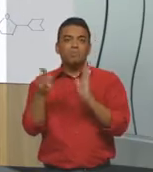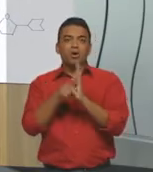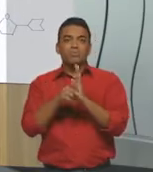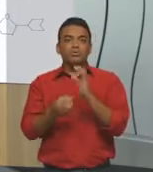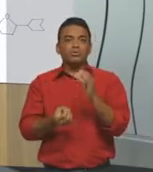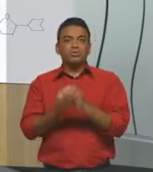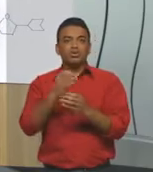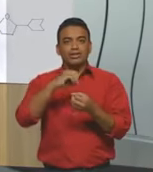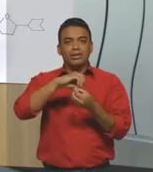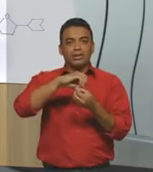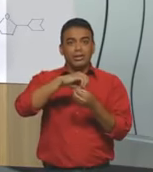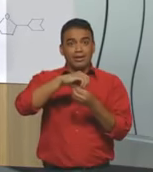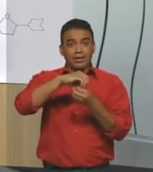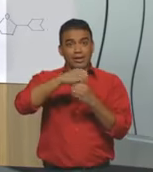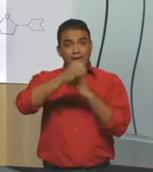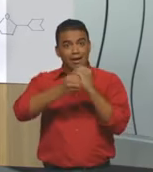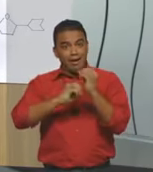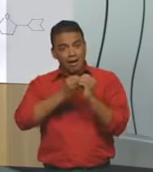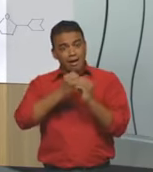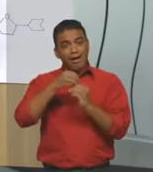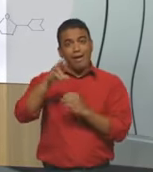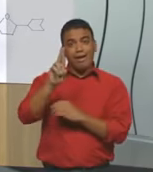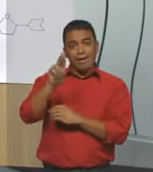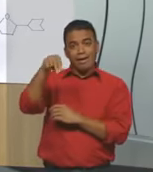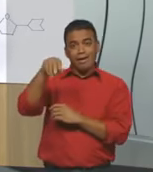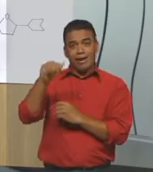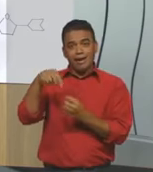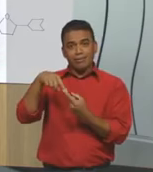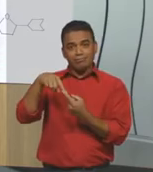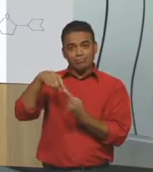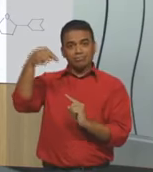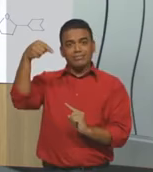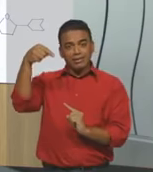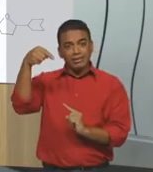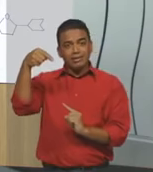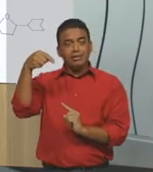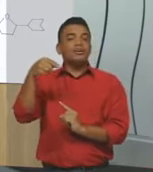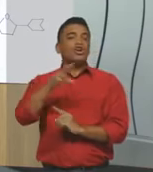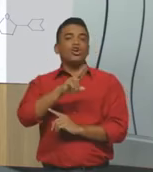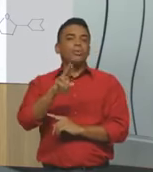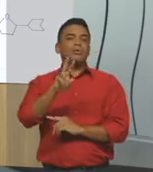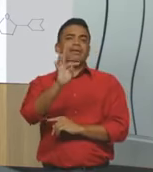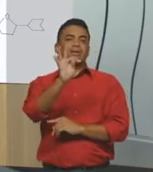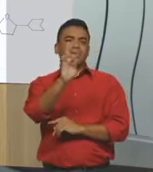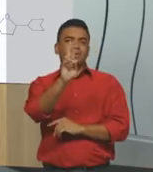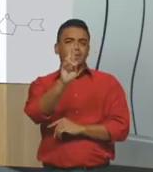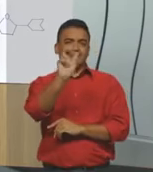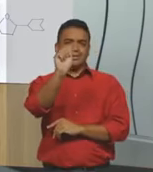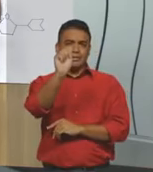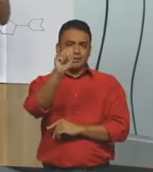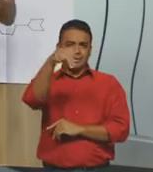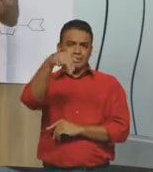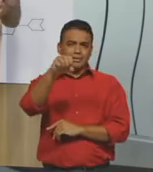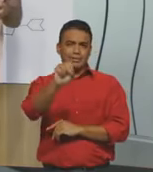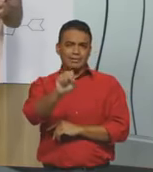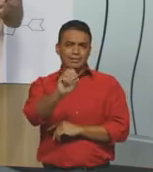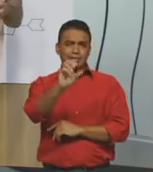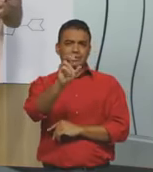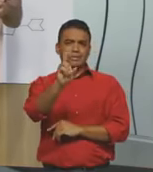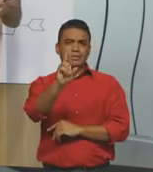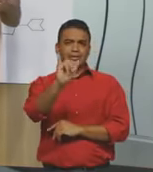de RNA, nós chamamos de transcrição. Então, DNA tem a